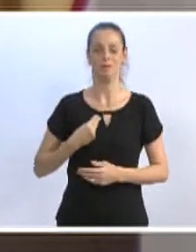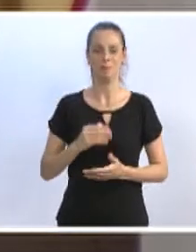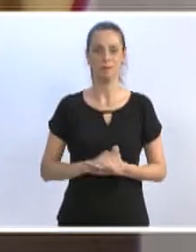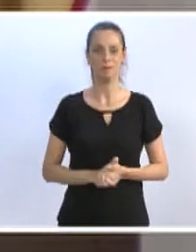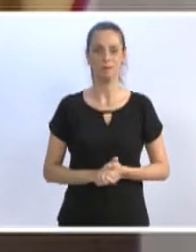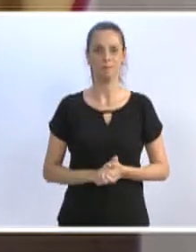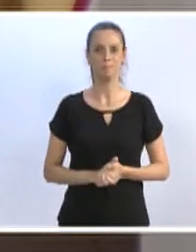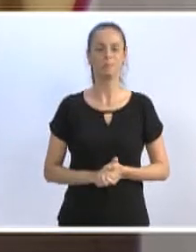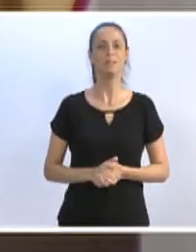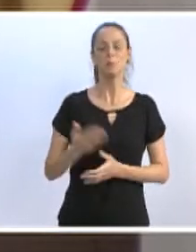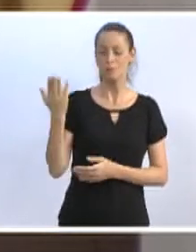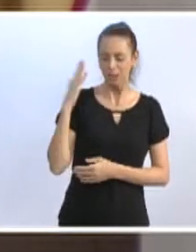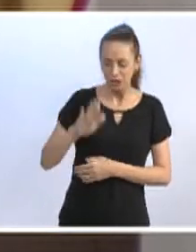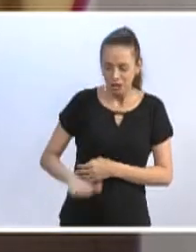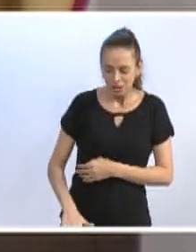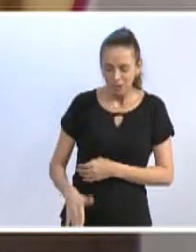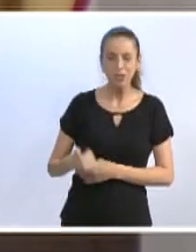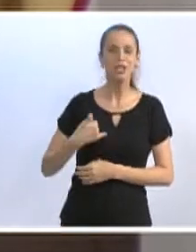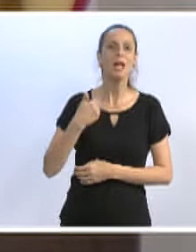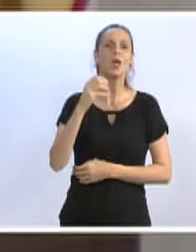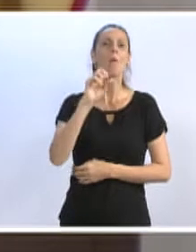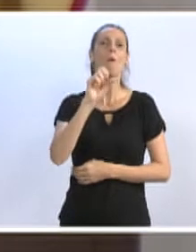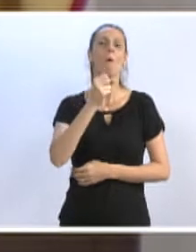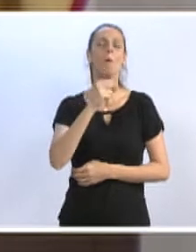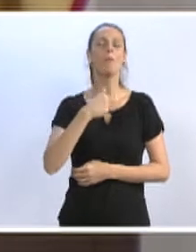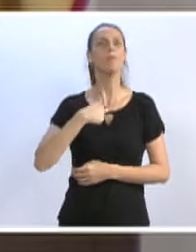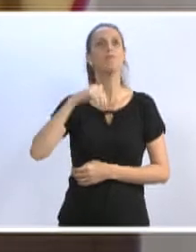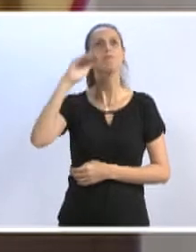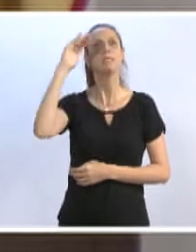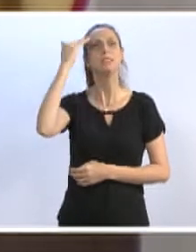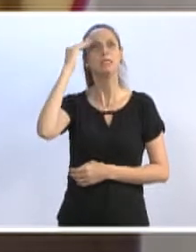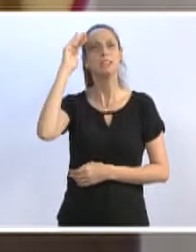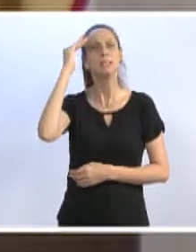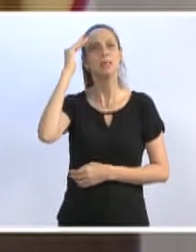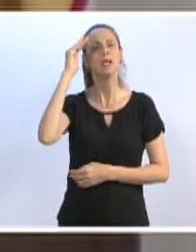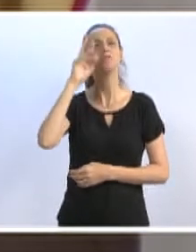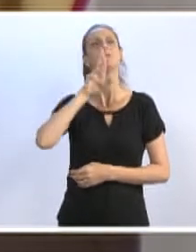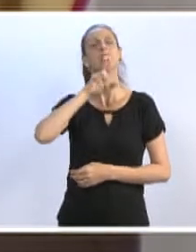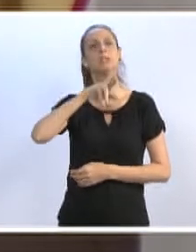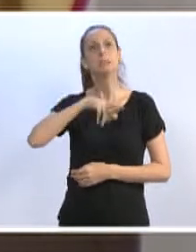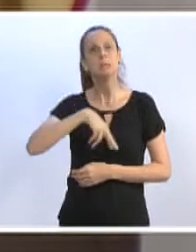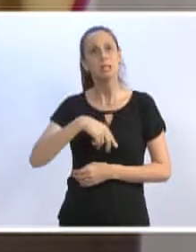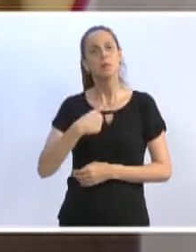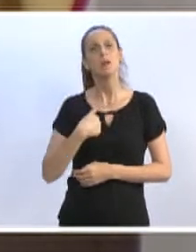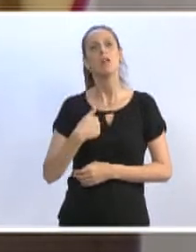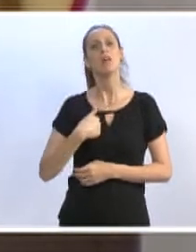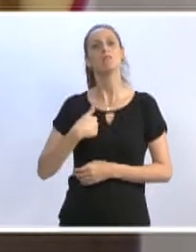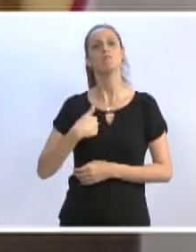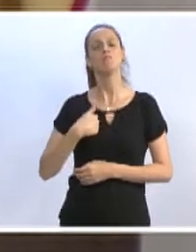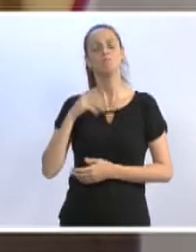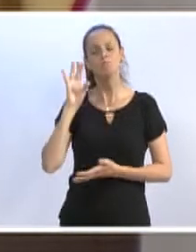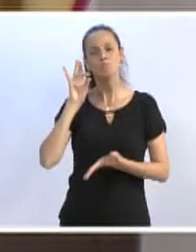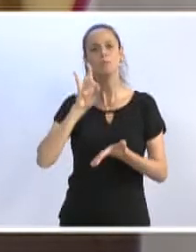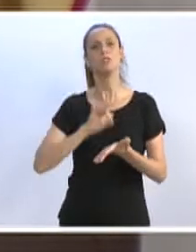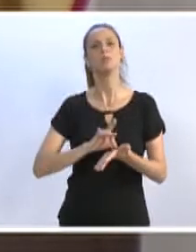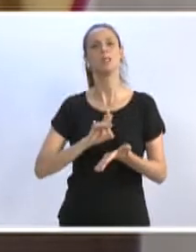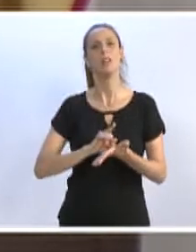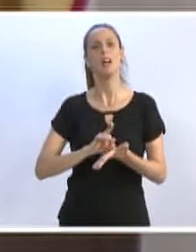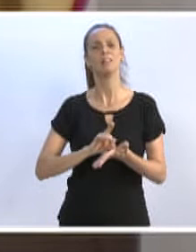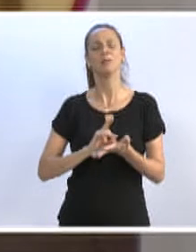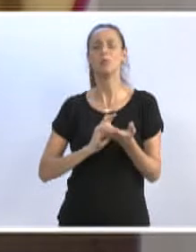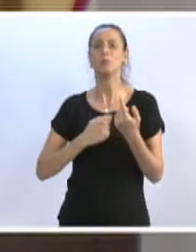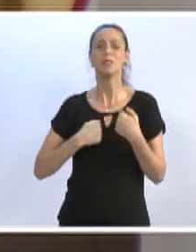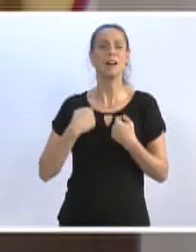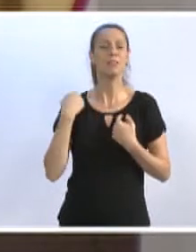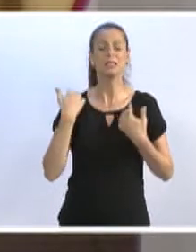Eu tinha 8 anos quando, de modo consciente, racional, me coloquei em modo